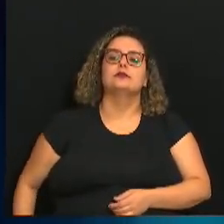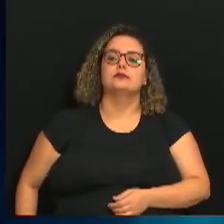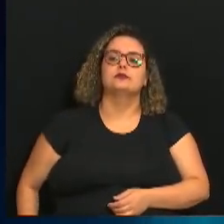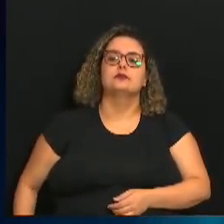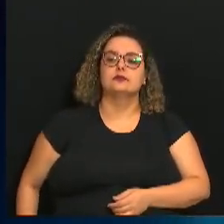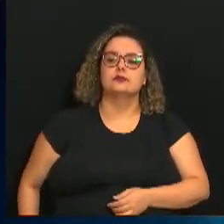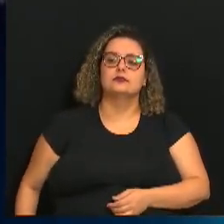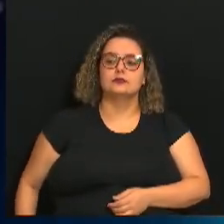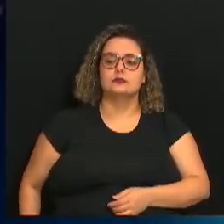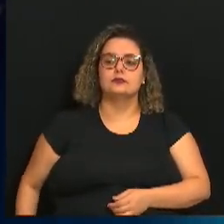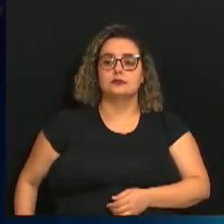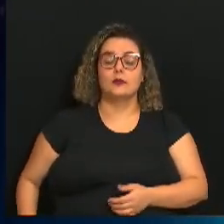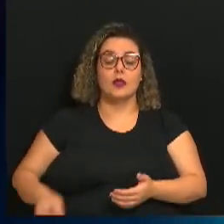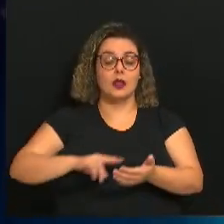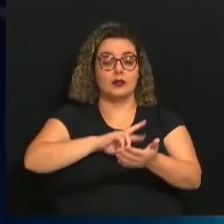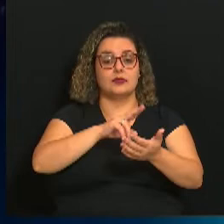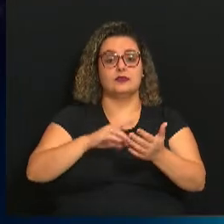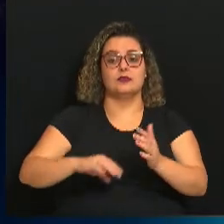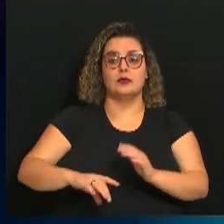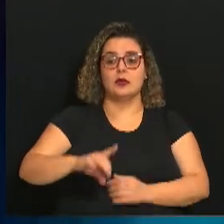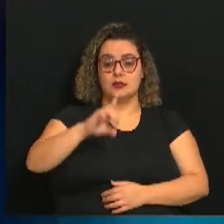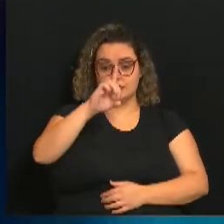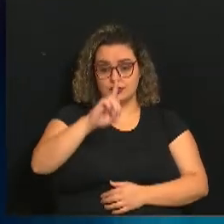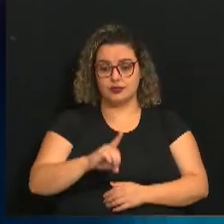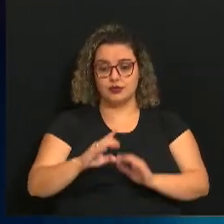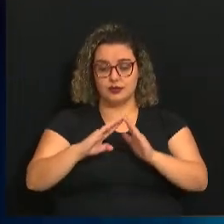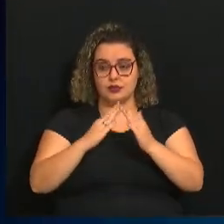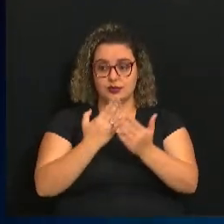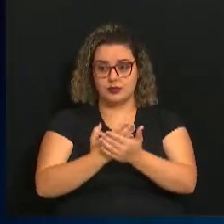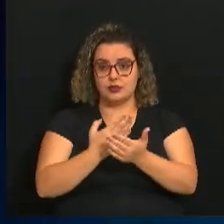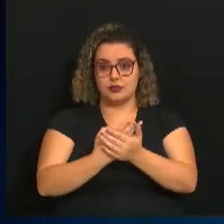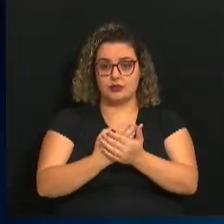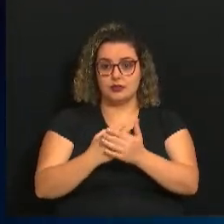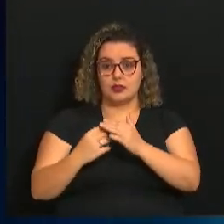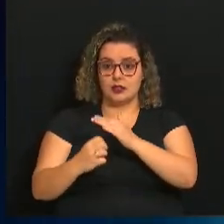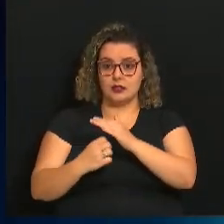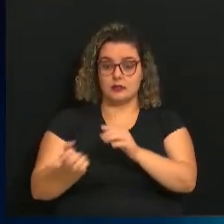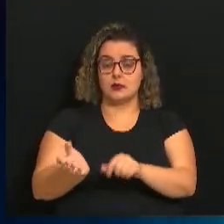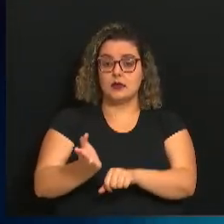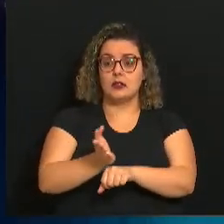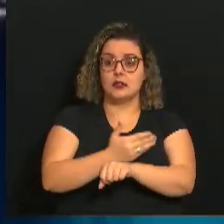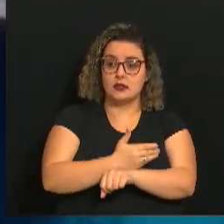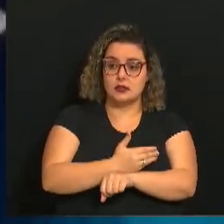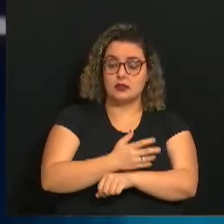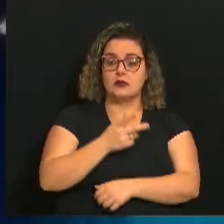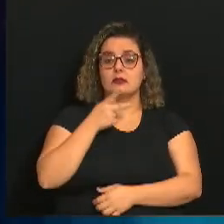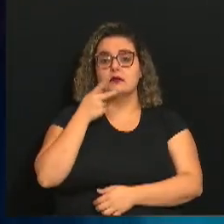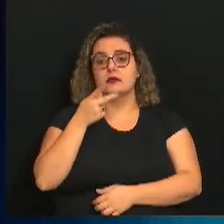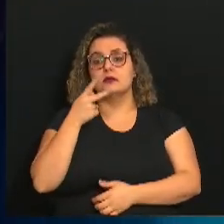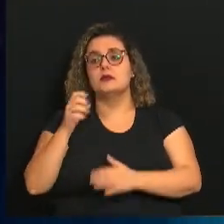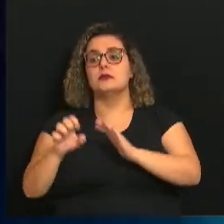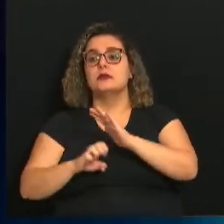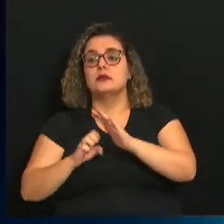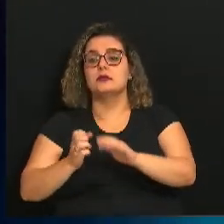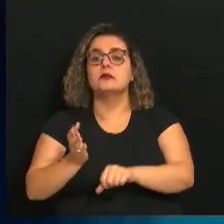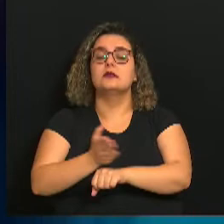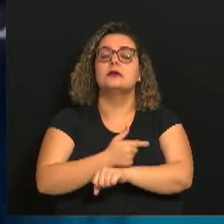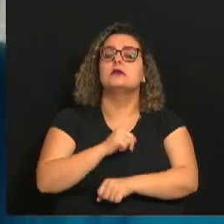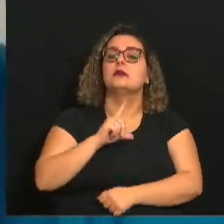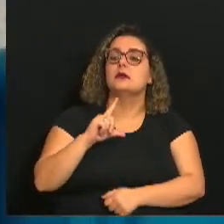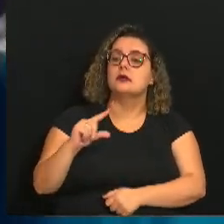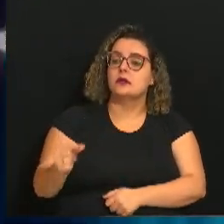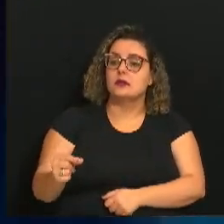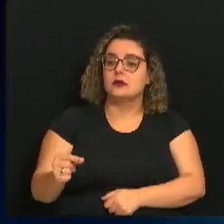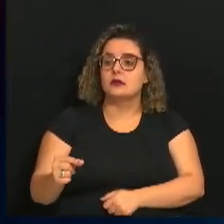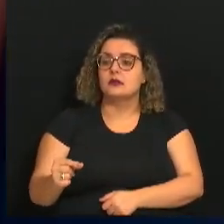várias diretoras, que era a empresa anterior, né? Falando que a empresa anterior ia sair e